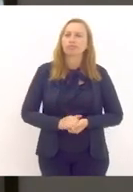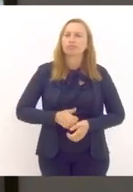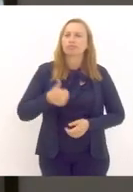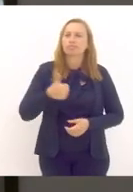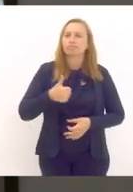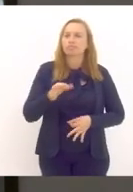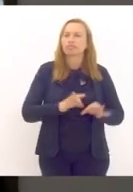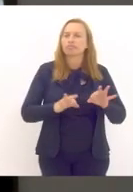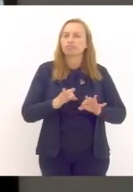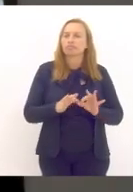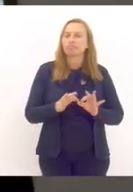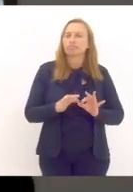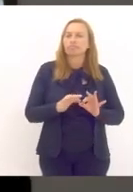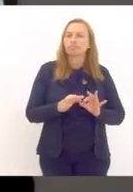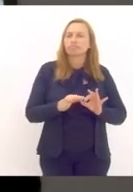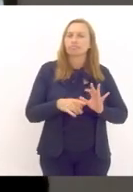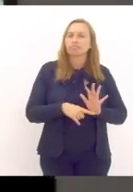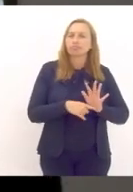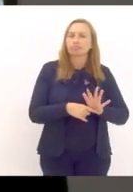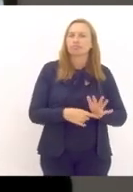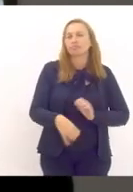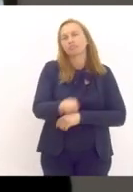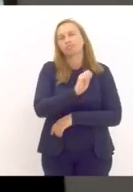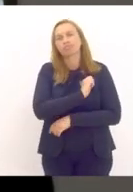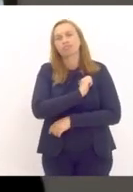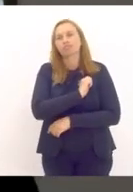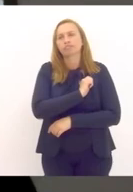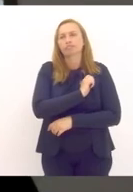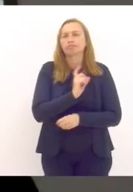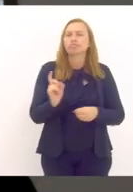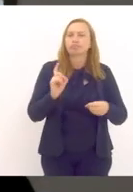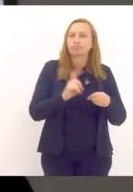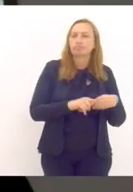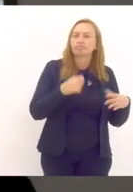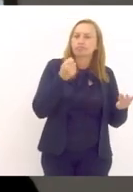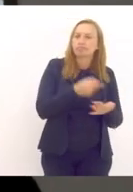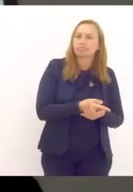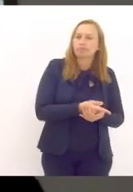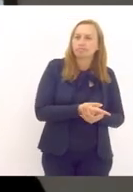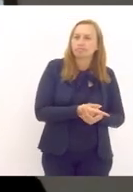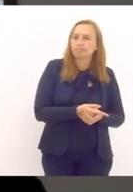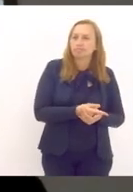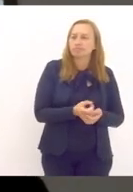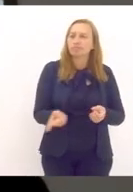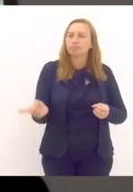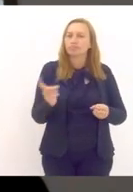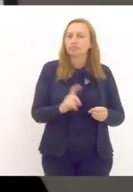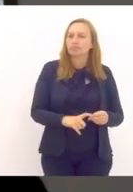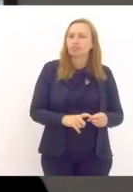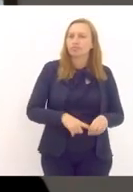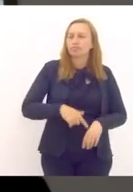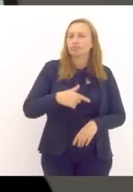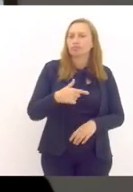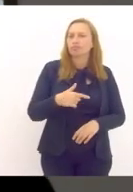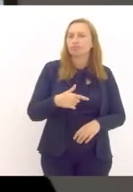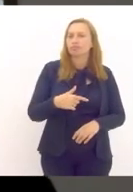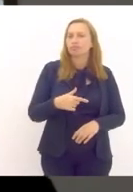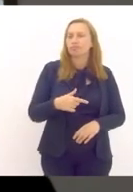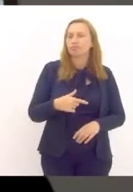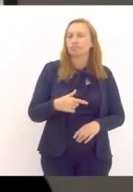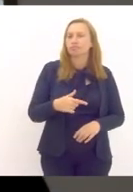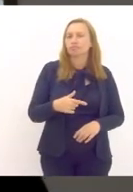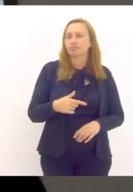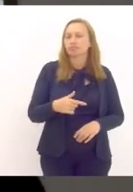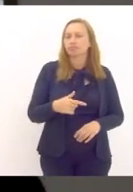de recuperação fiscal. A gente estava retomando o pagamento, voltou, segundo plano de recuperação fiscal, aquele período